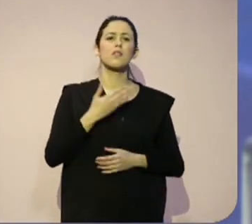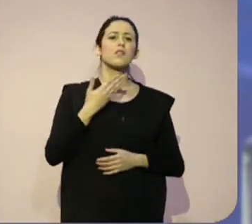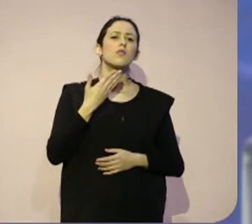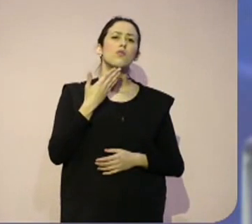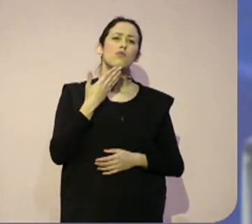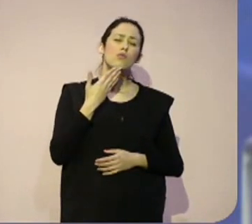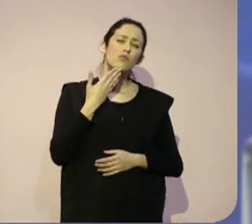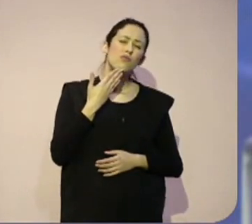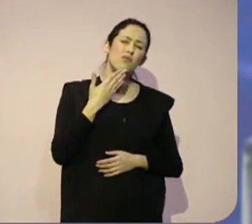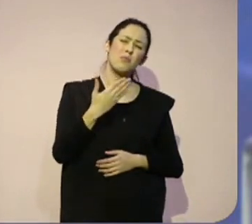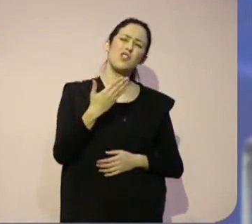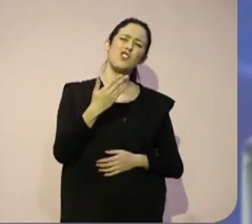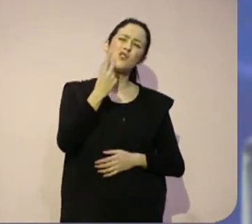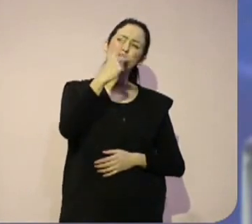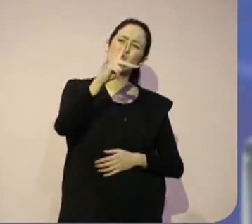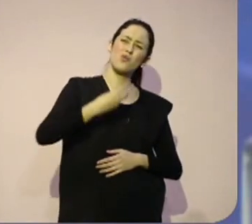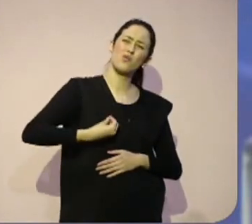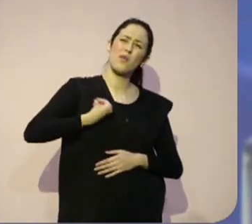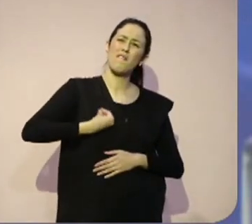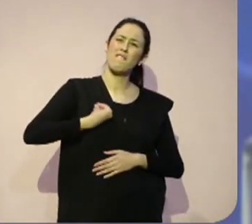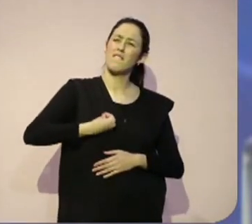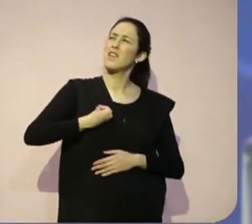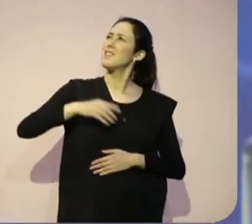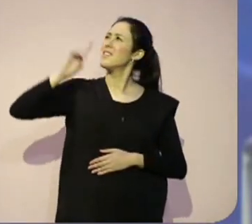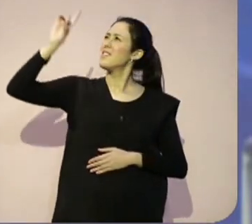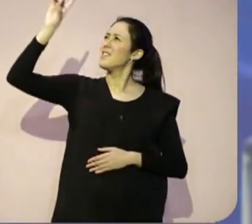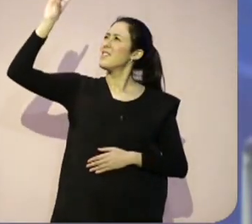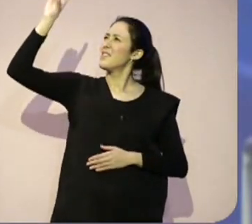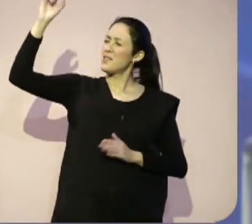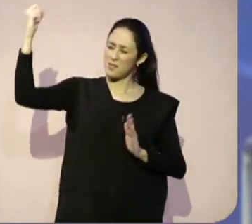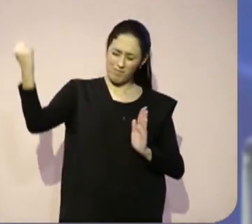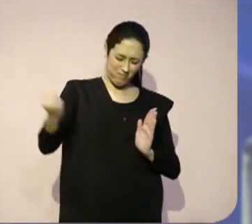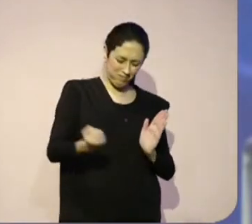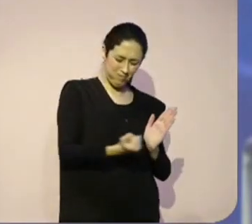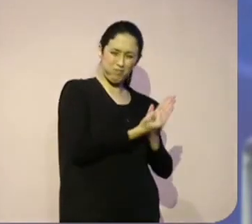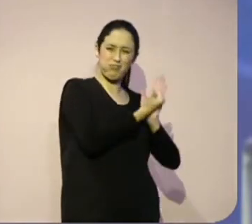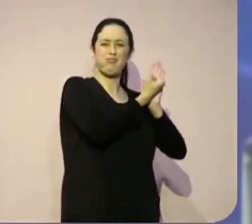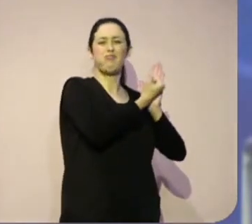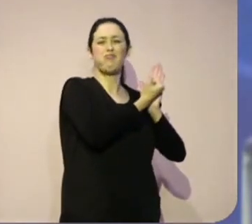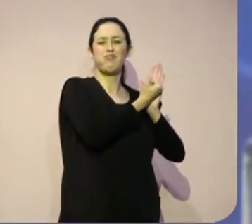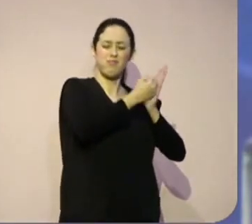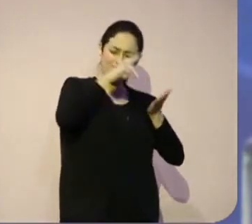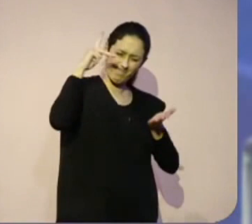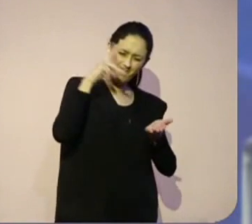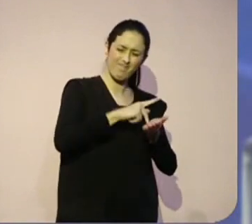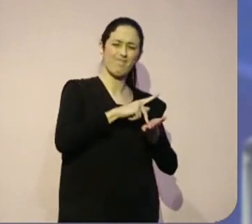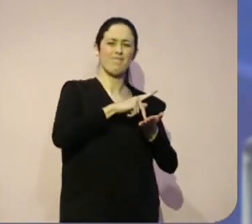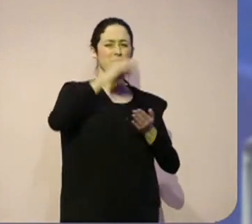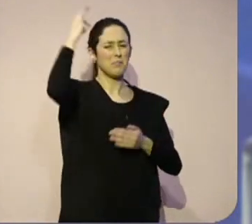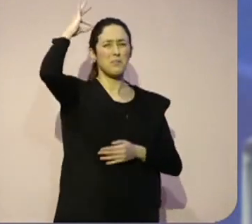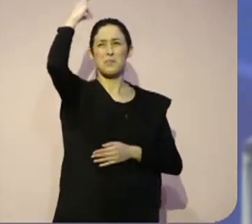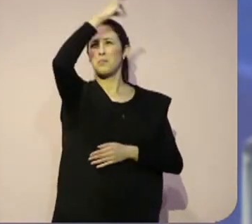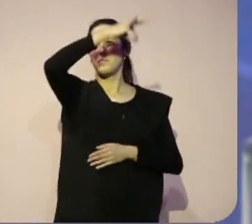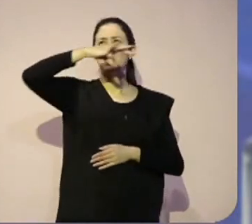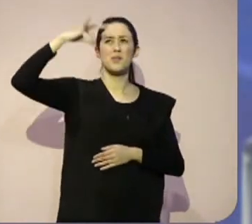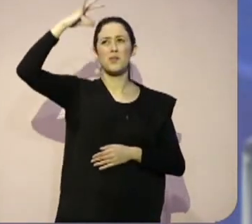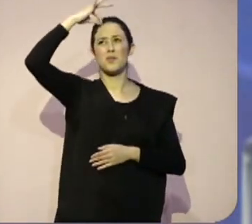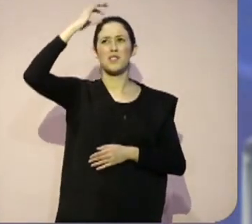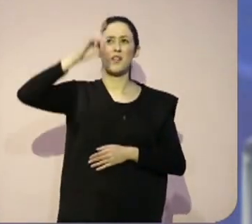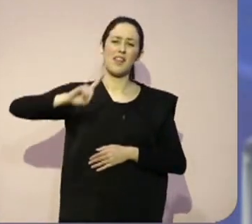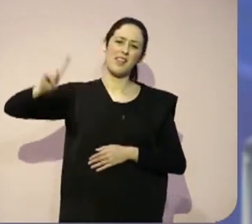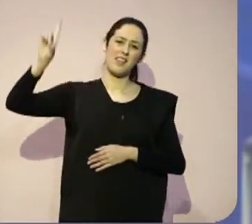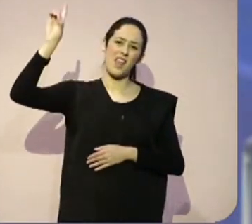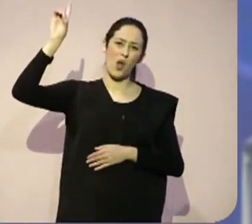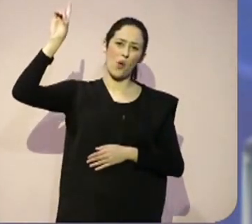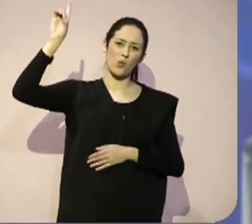coração, a sua vida seja selada por essa presença gloriosa do Espírito Santo de Deus, e você